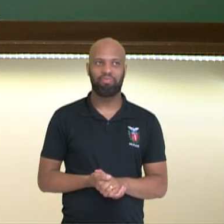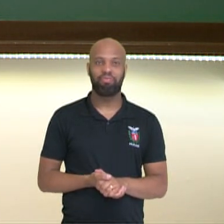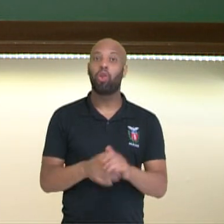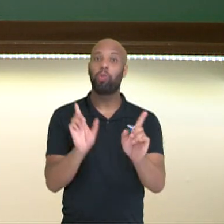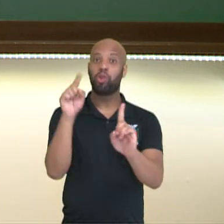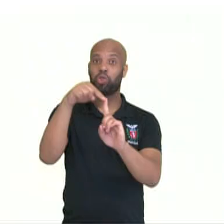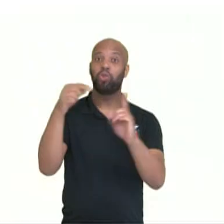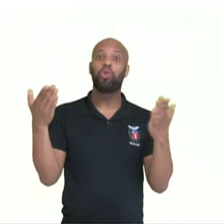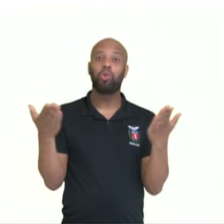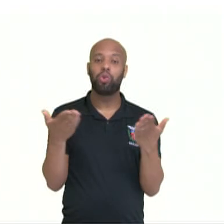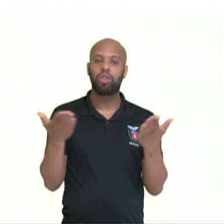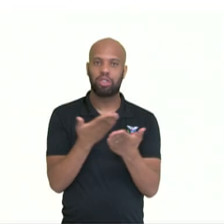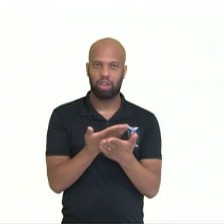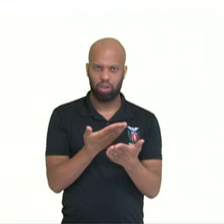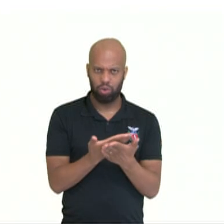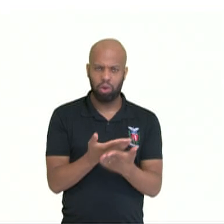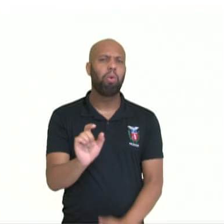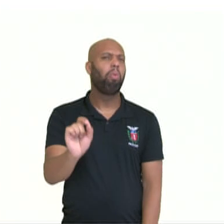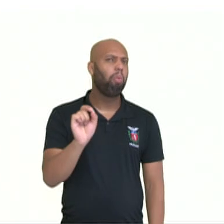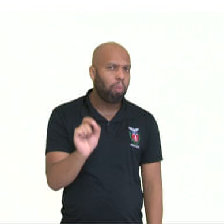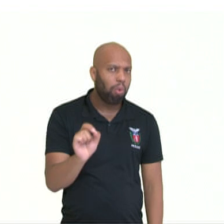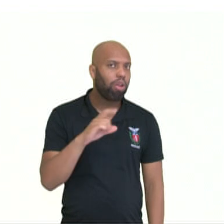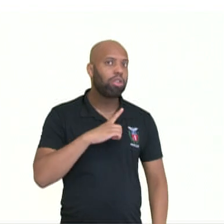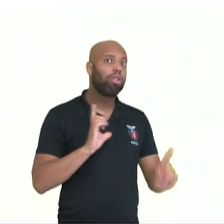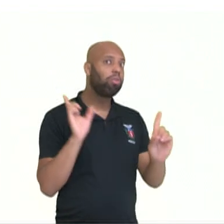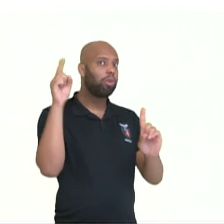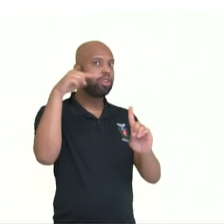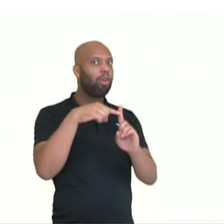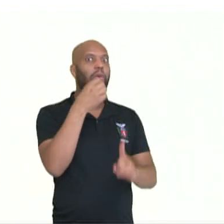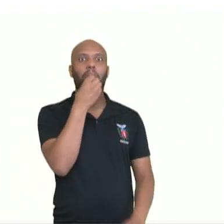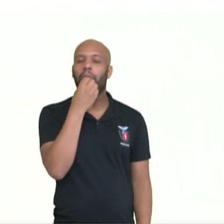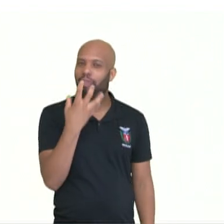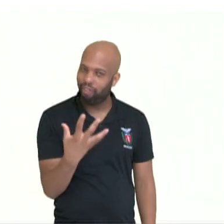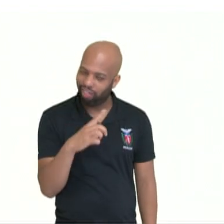língua portuguesa. Vamos ver então?